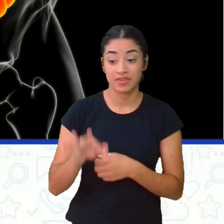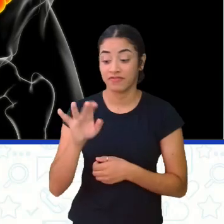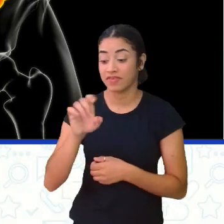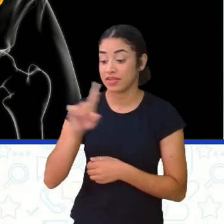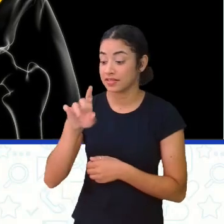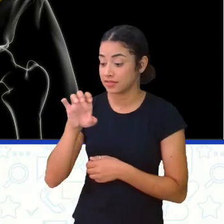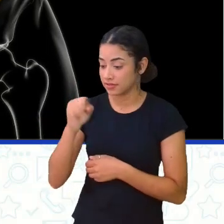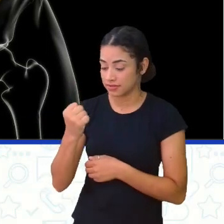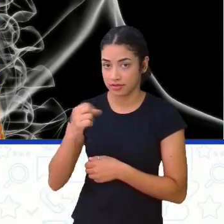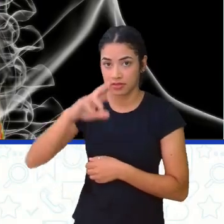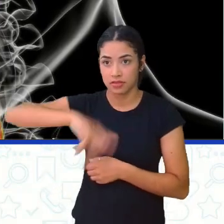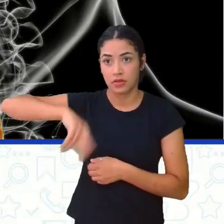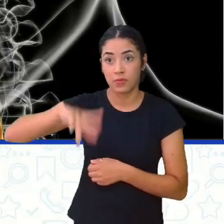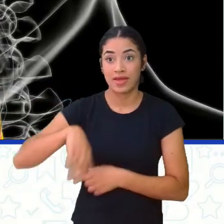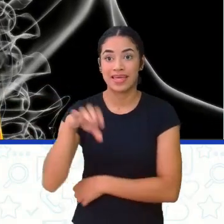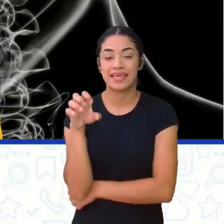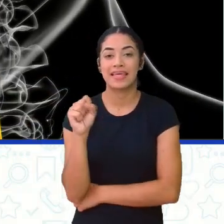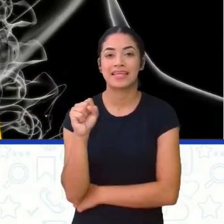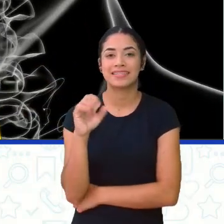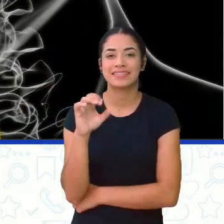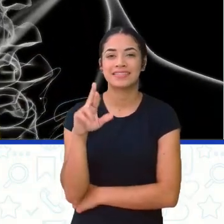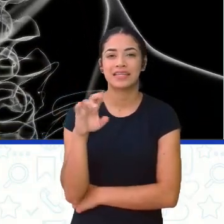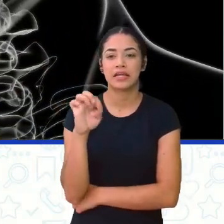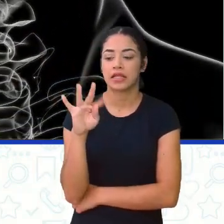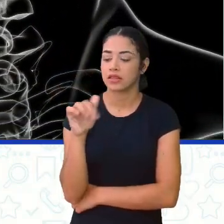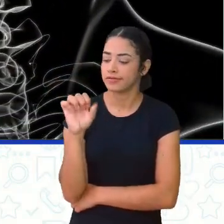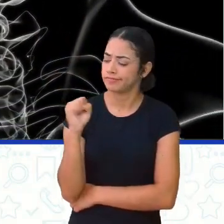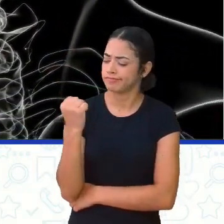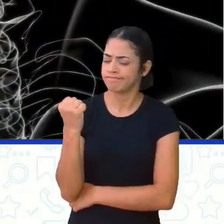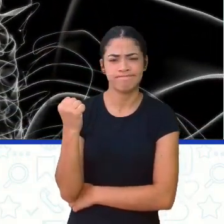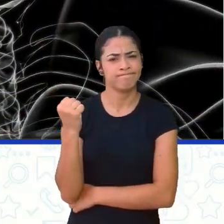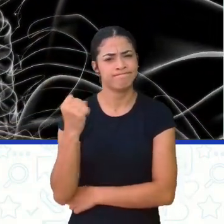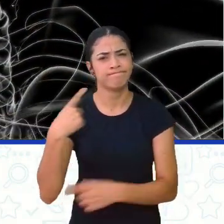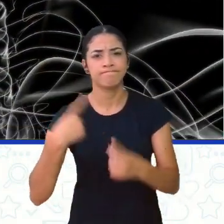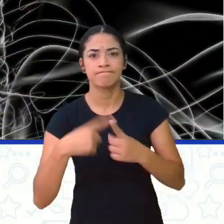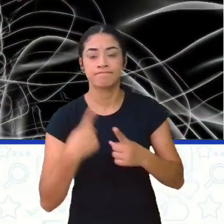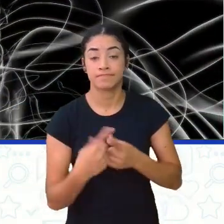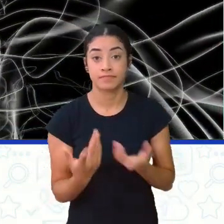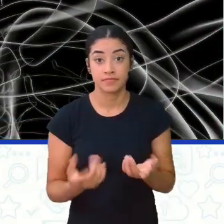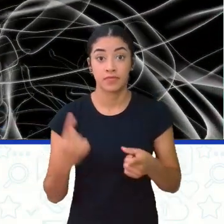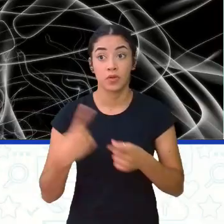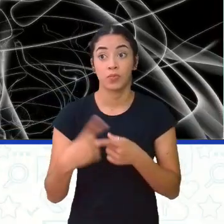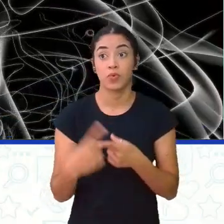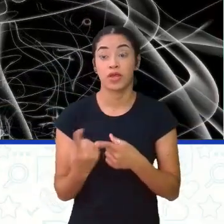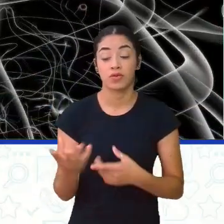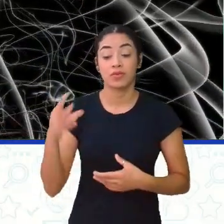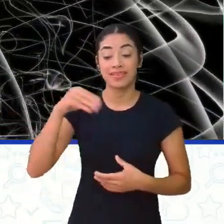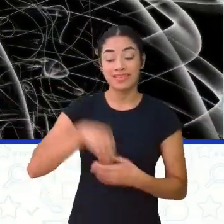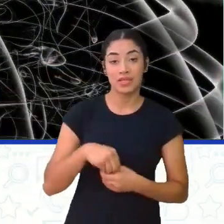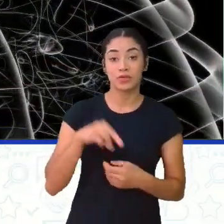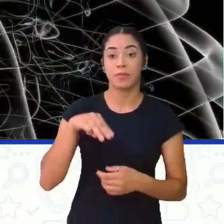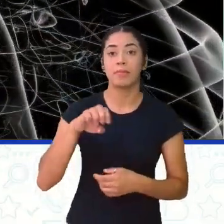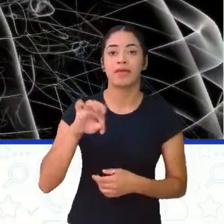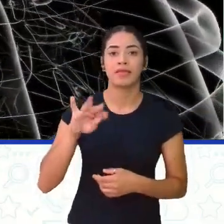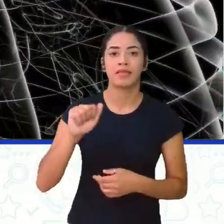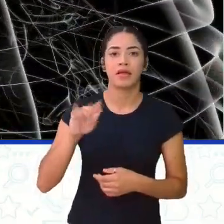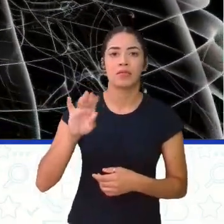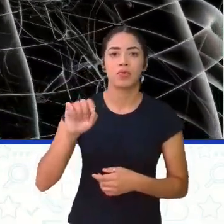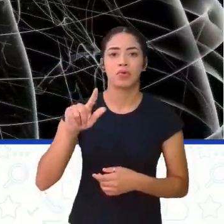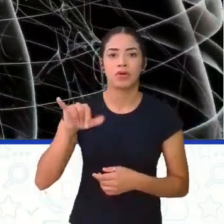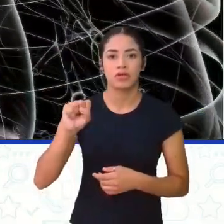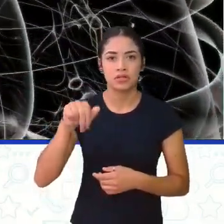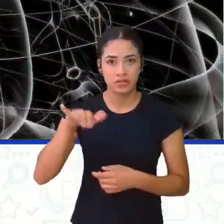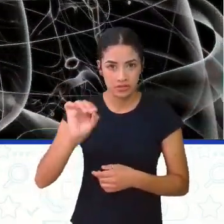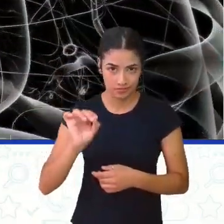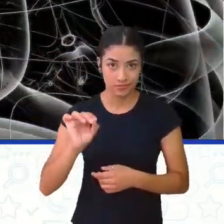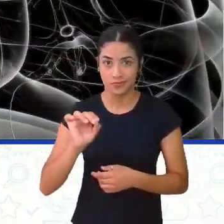são excretas. Por que eu estou afirmando que as fezes não são excretas? Porque elas não entram no metabolismo. Veja, professora